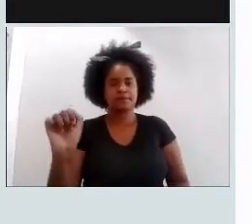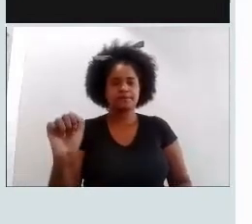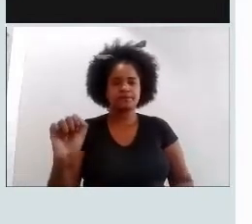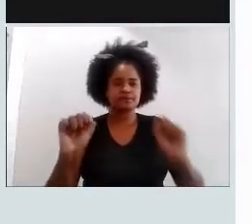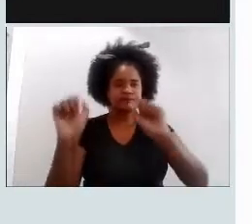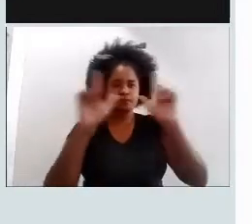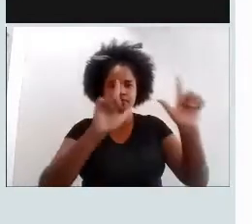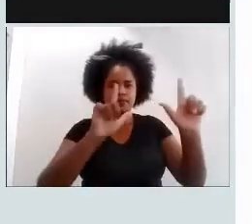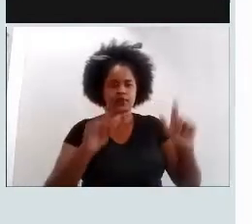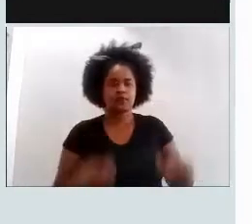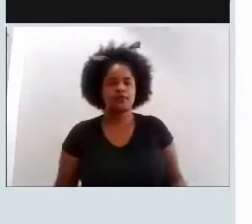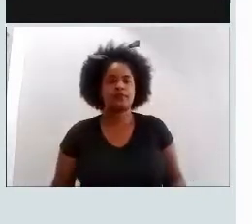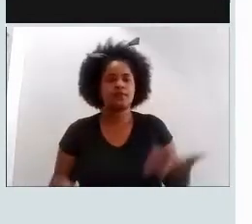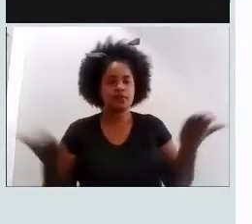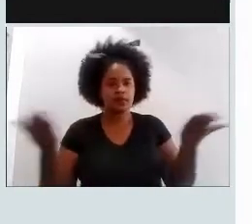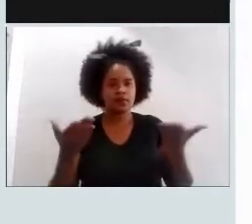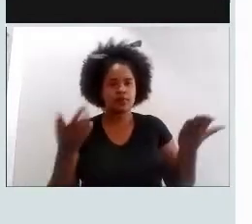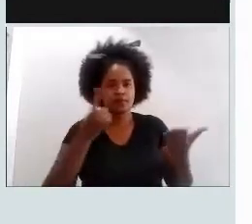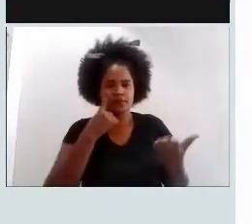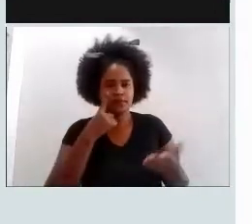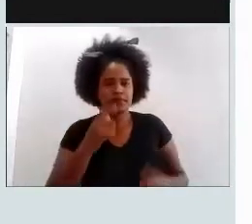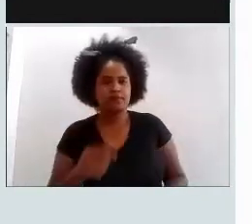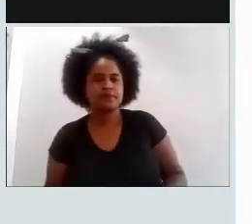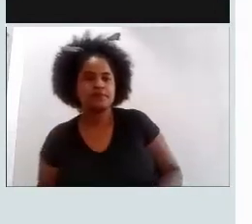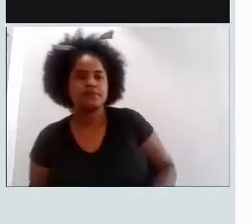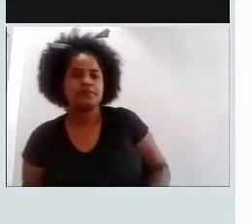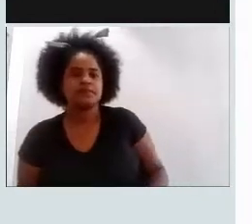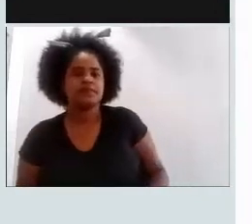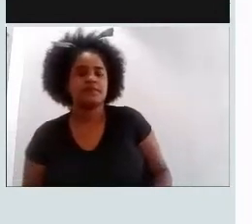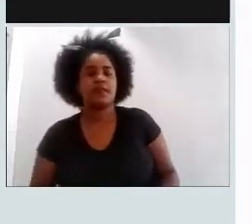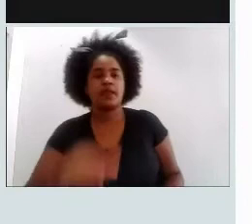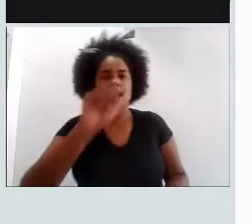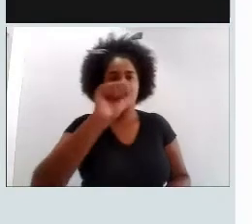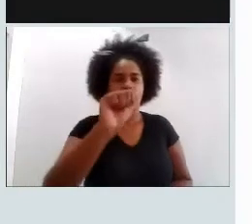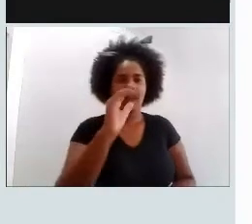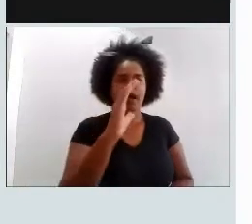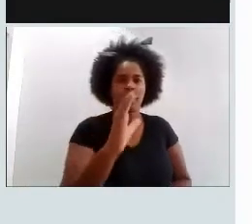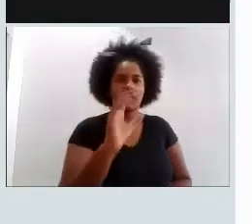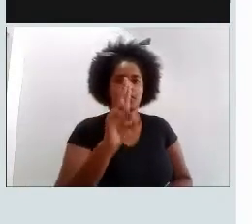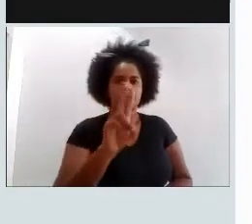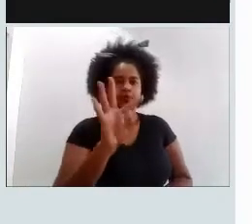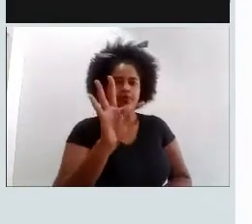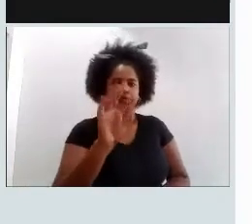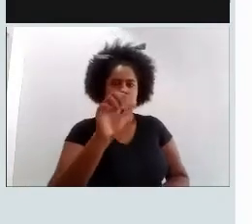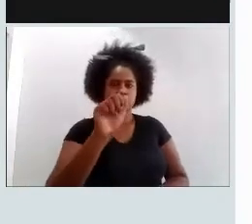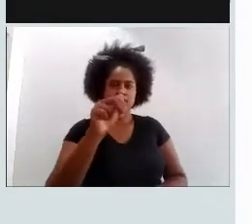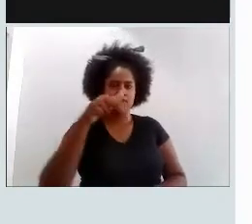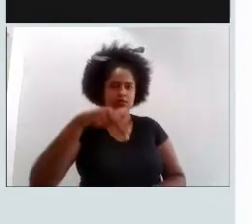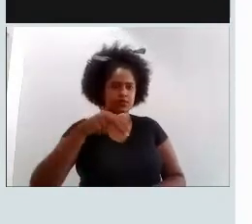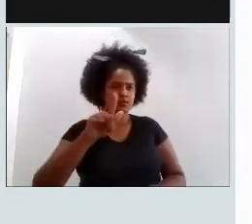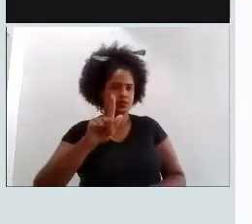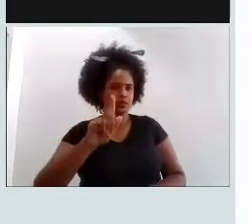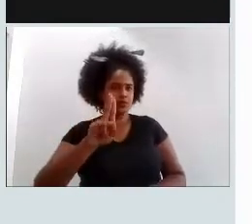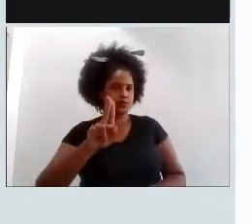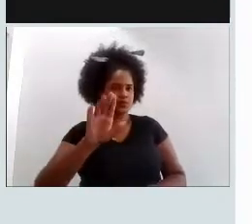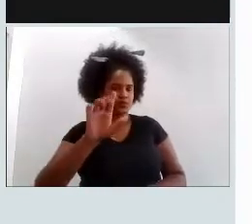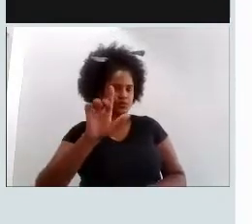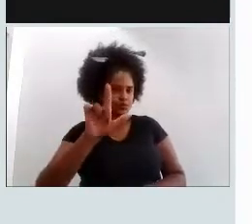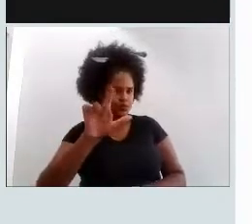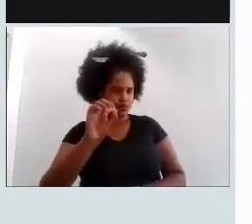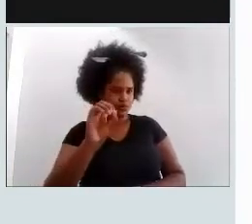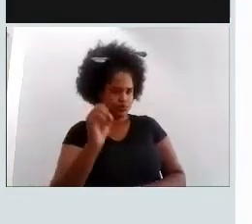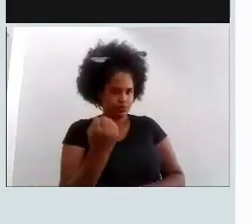Triângulos acutângulos. Um triângulo é acutângulo. Bom, agora nós vamos estar falando na questão de